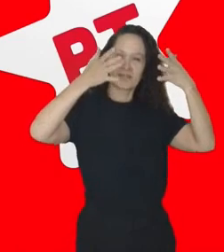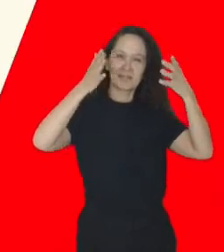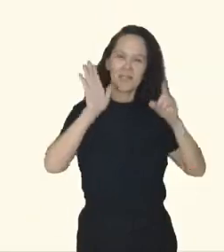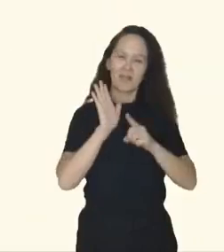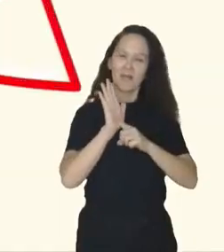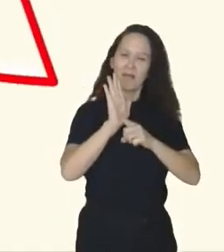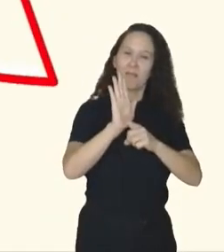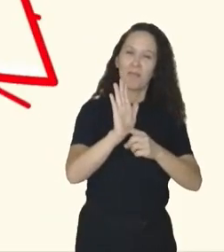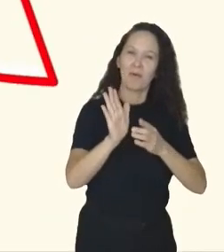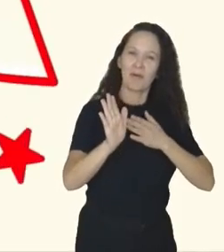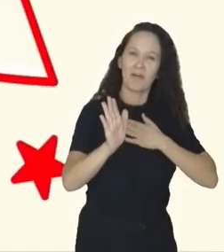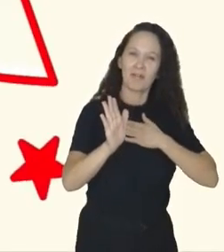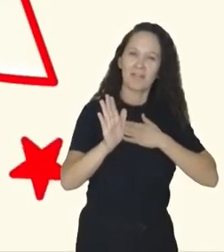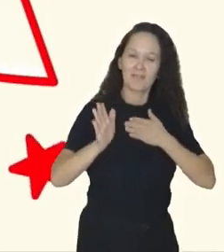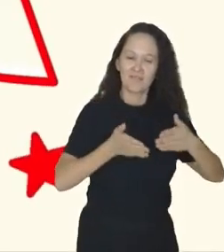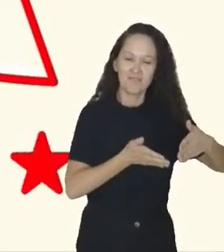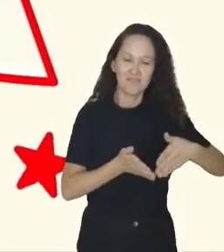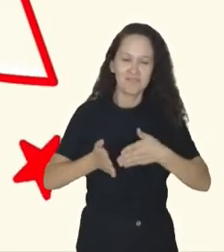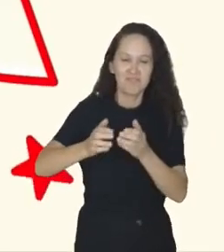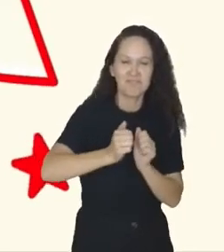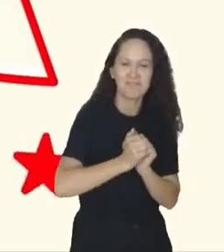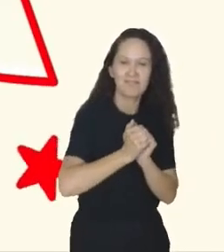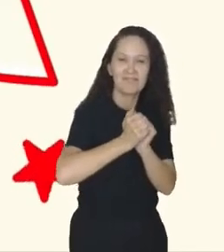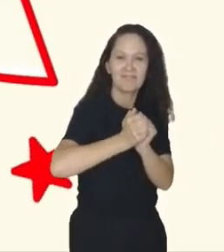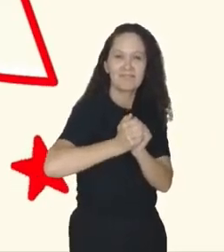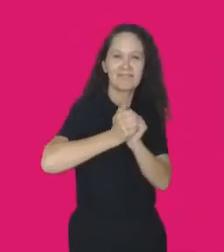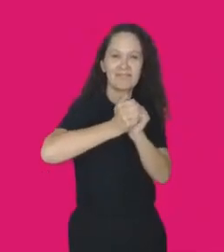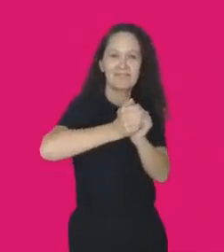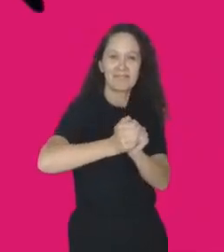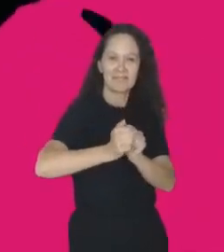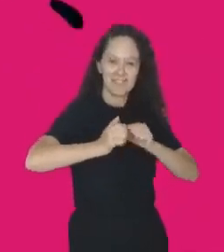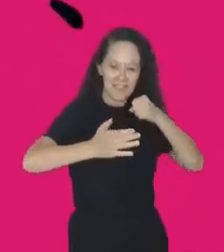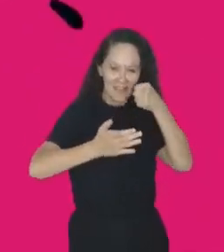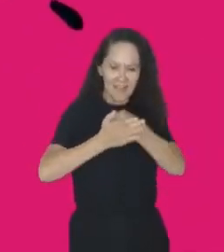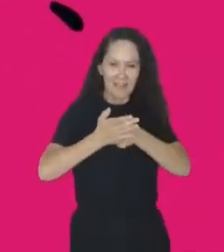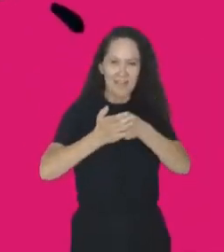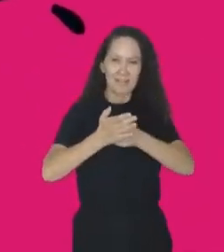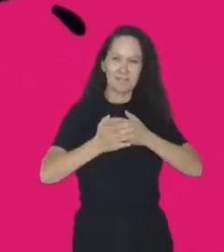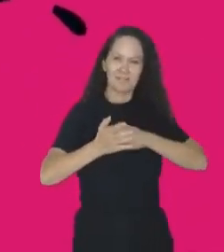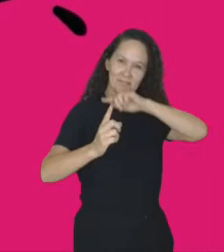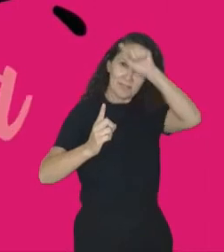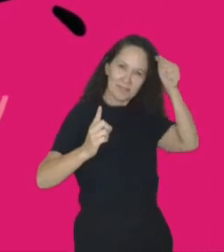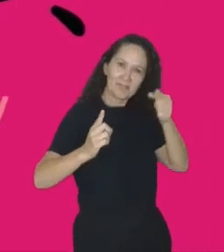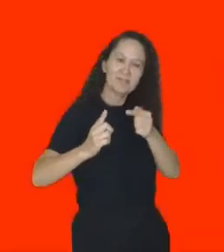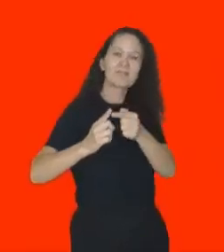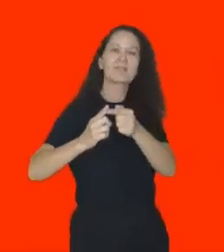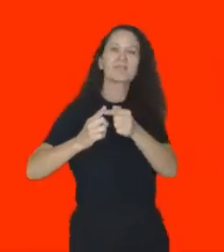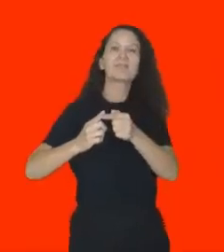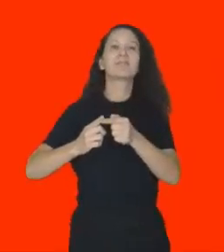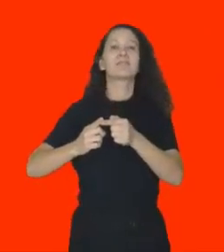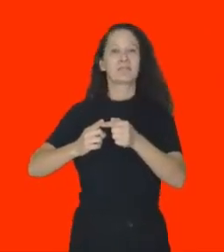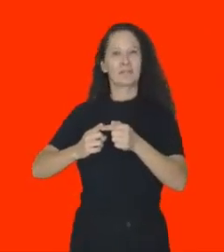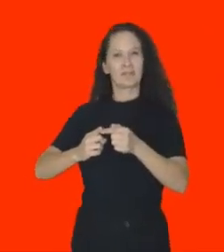brilha, ela é quem vai me guiar. Ser guerreira é minha